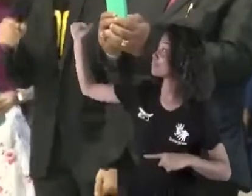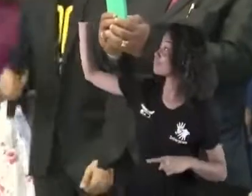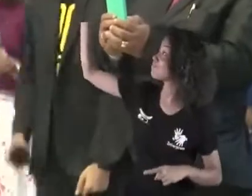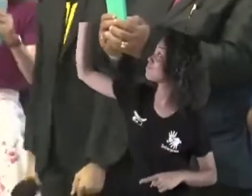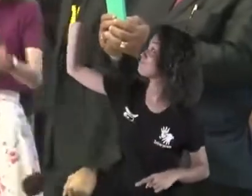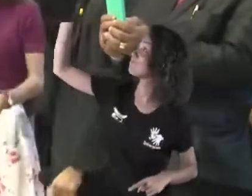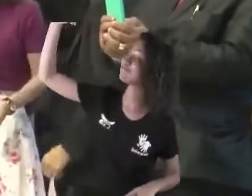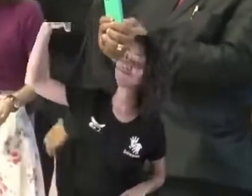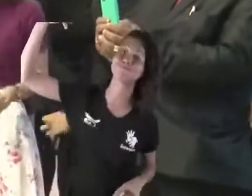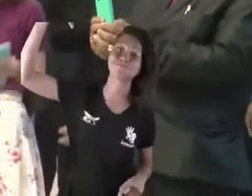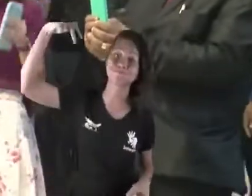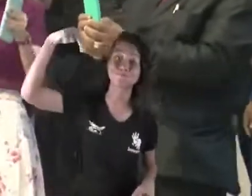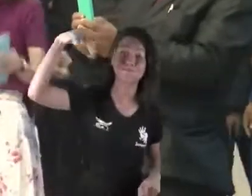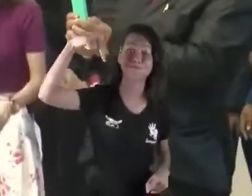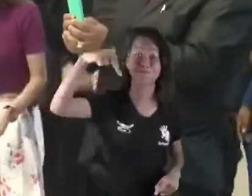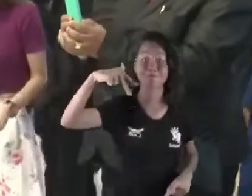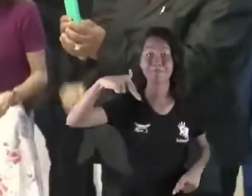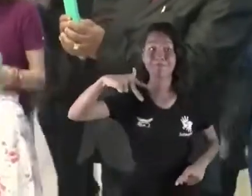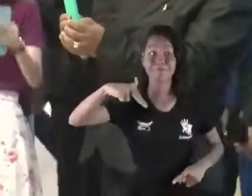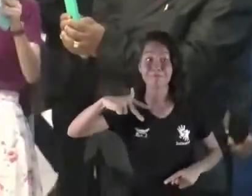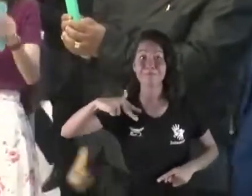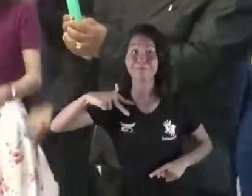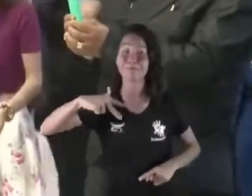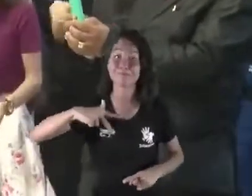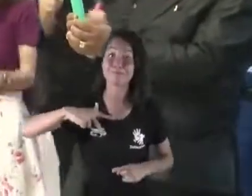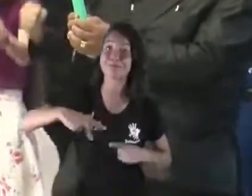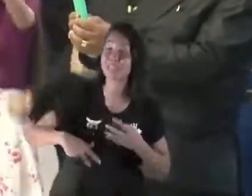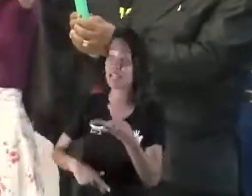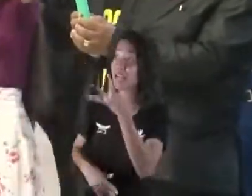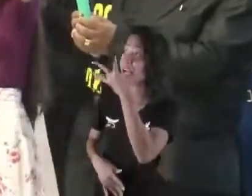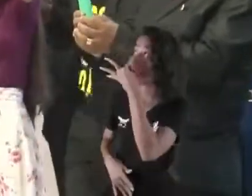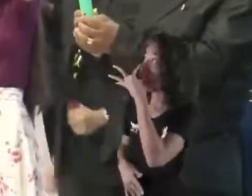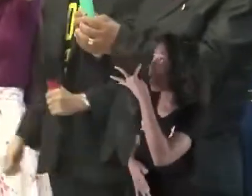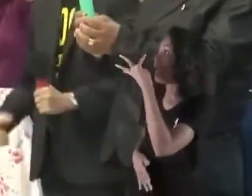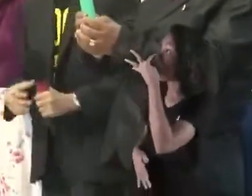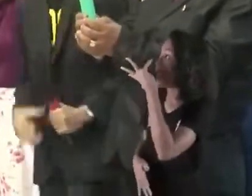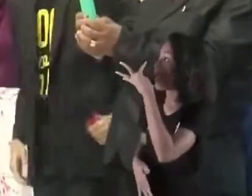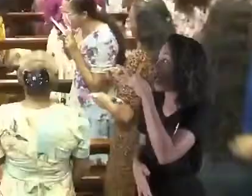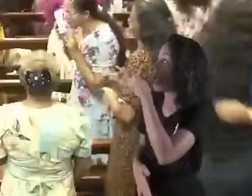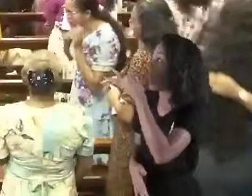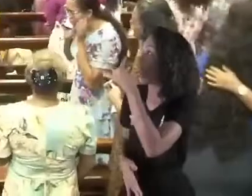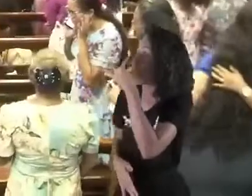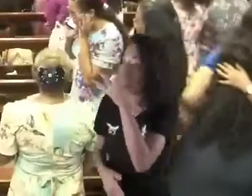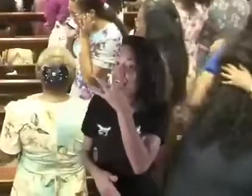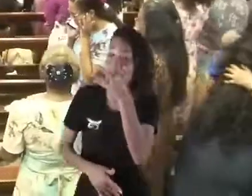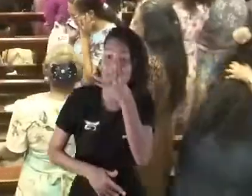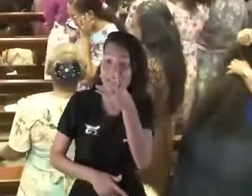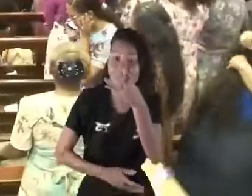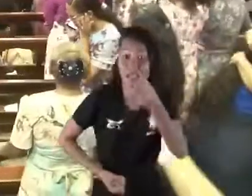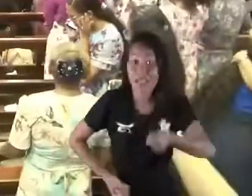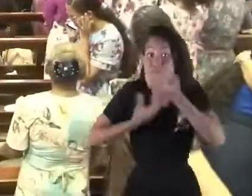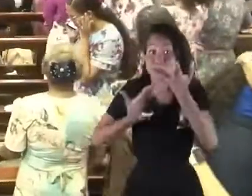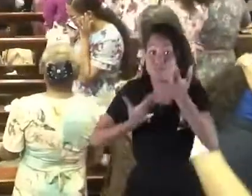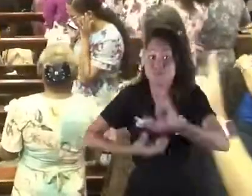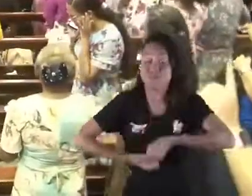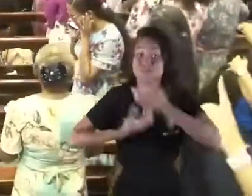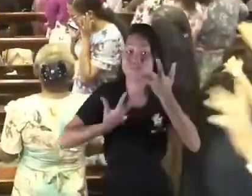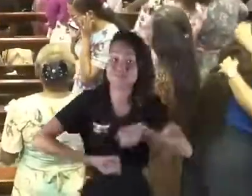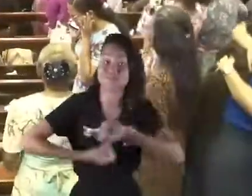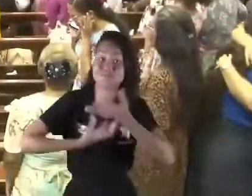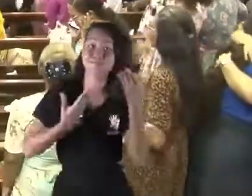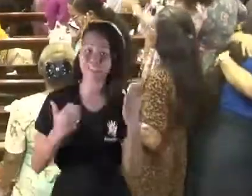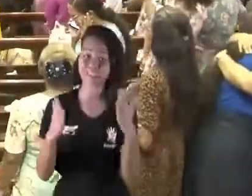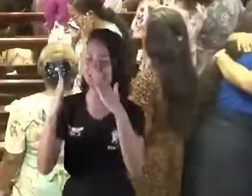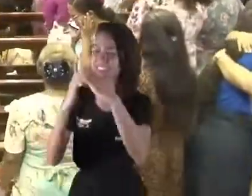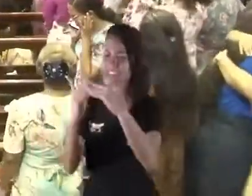79. Cadê 80? Cadê 80? Cadê 80?